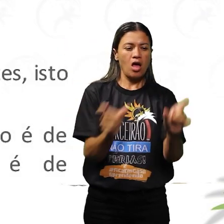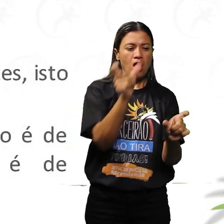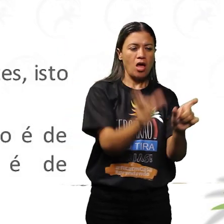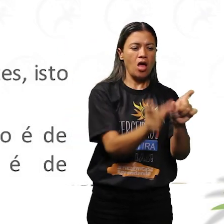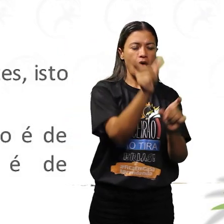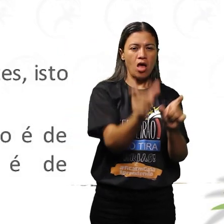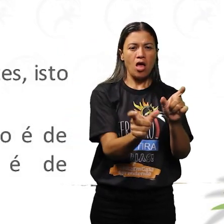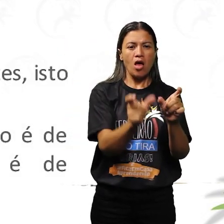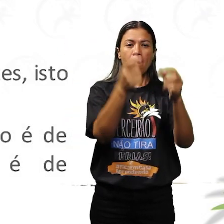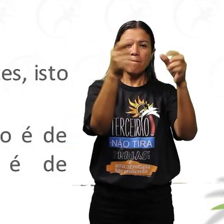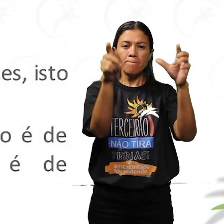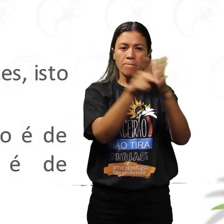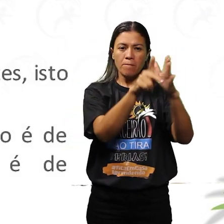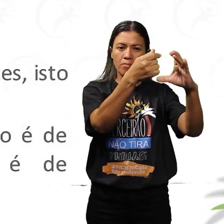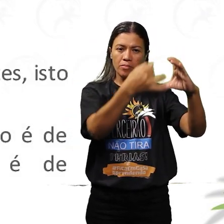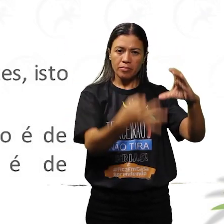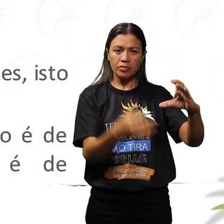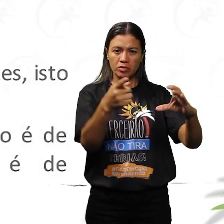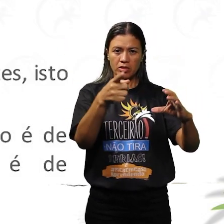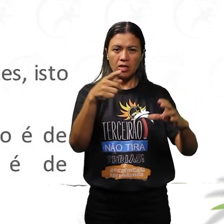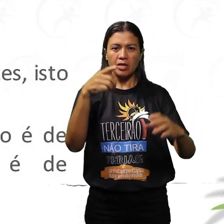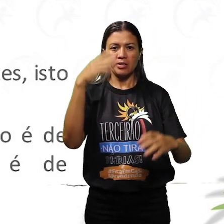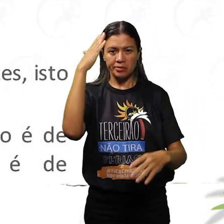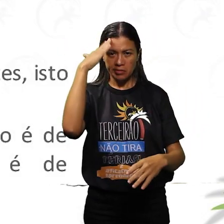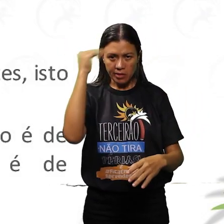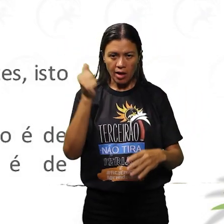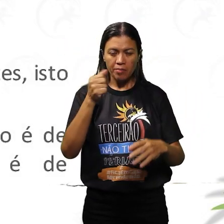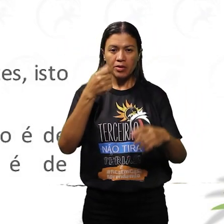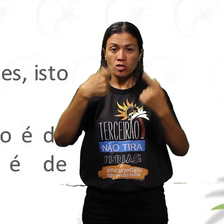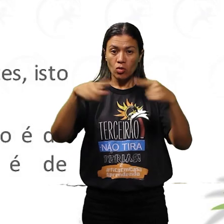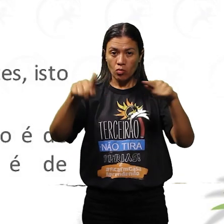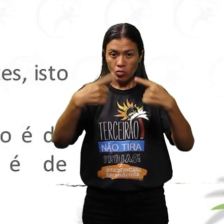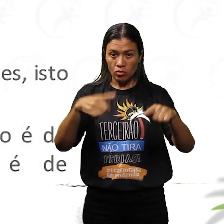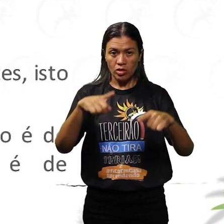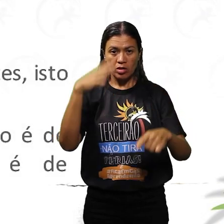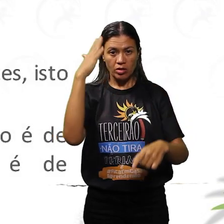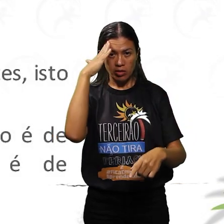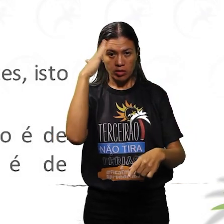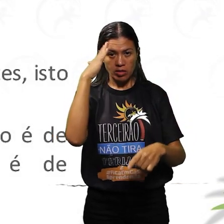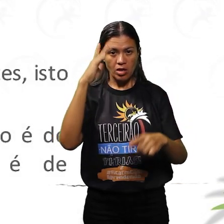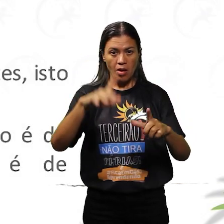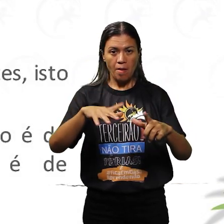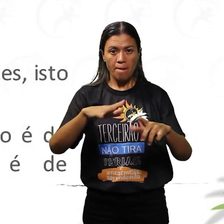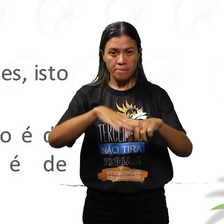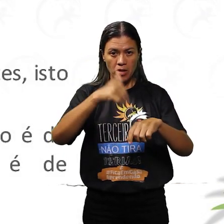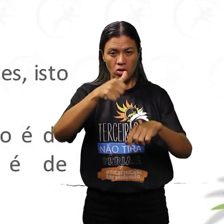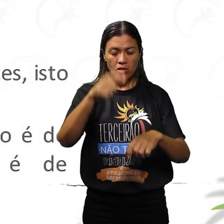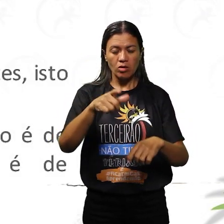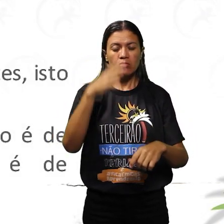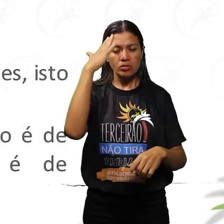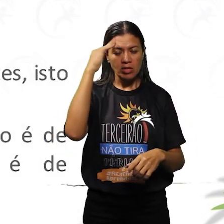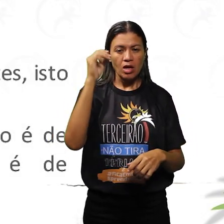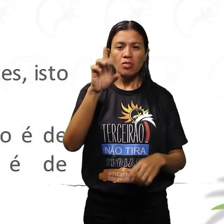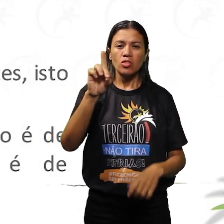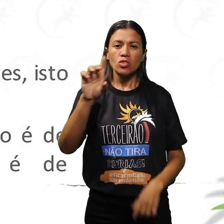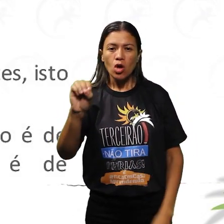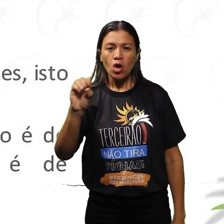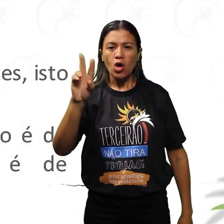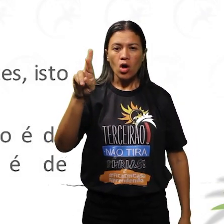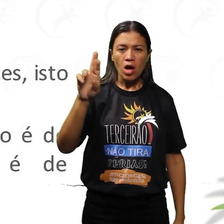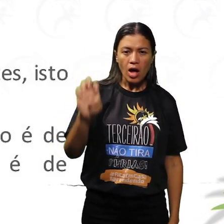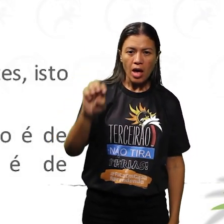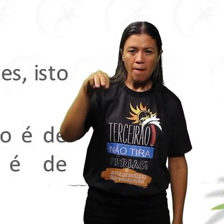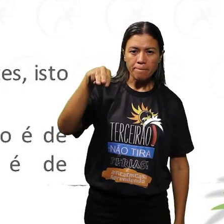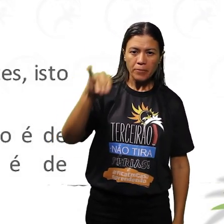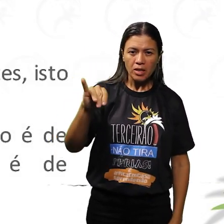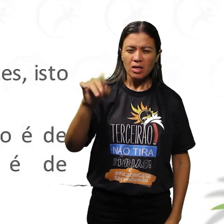frequência característica. Então você aí que é músico, que entende alguma coisa disso, aí bem melhor do que eu, com certeza, sabe das notas aí, o dó, o ré, o mi. Então